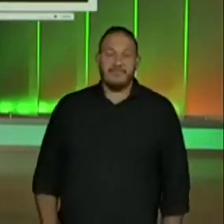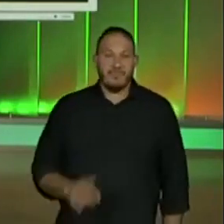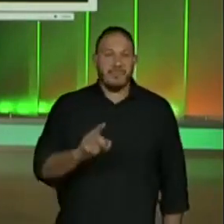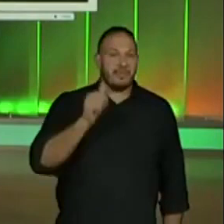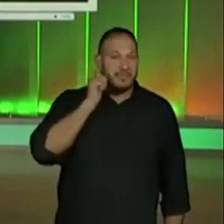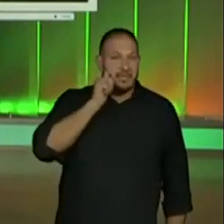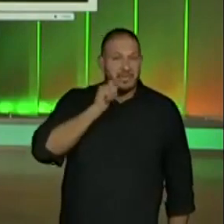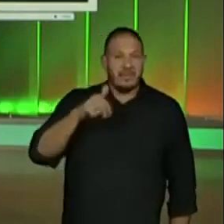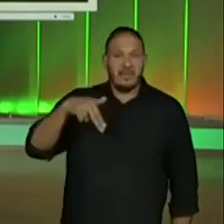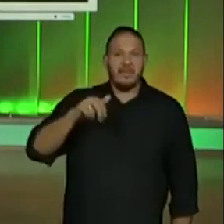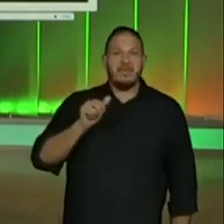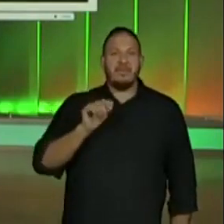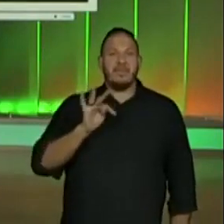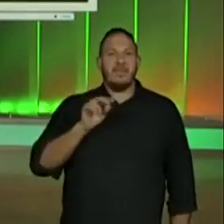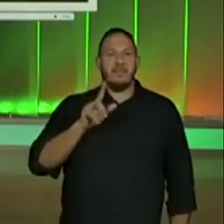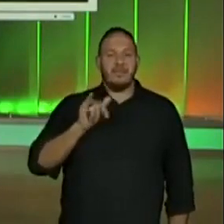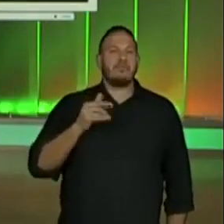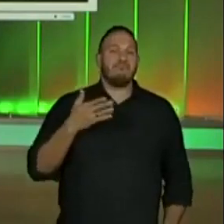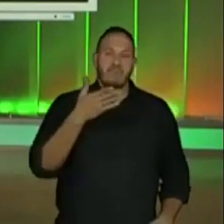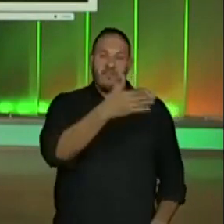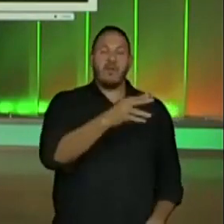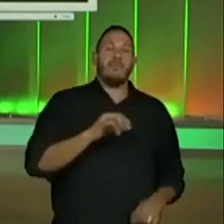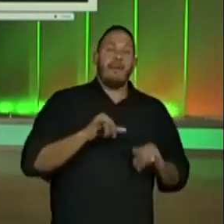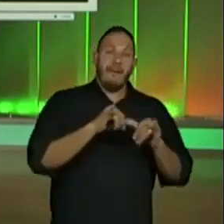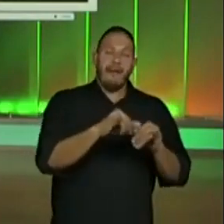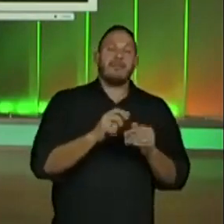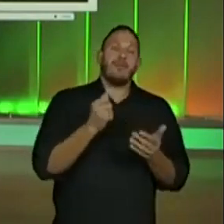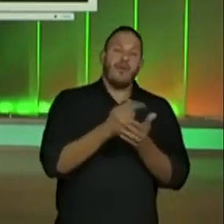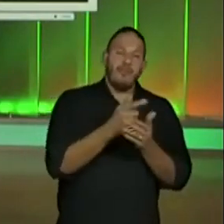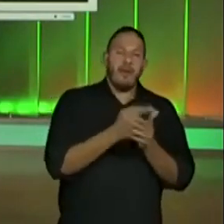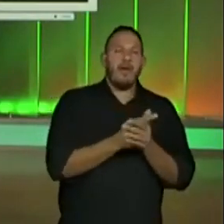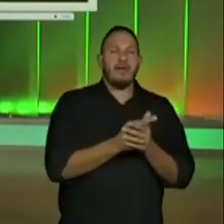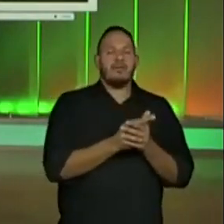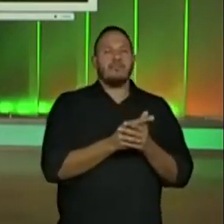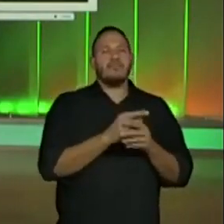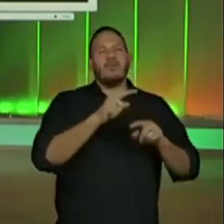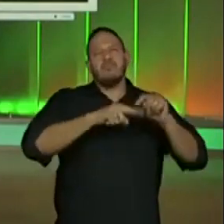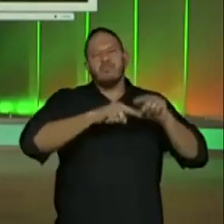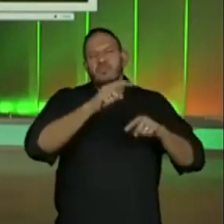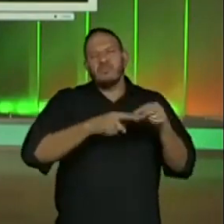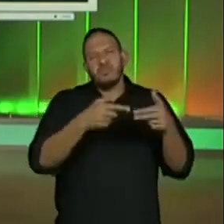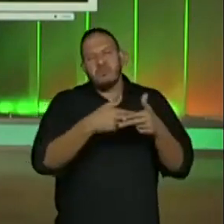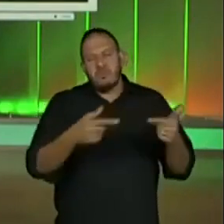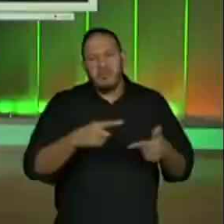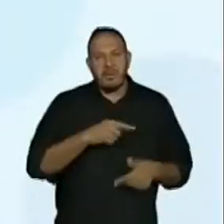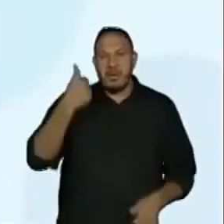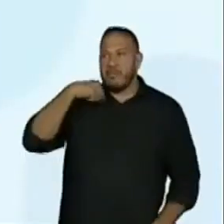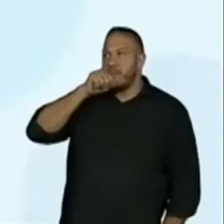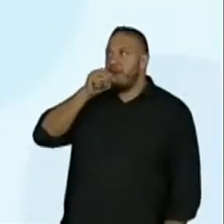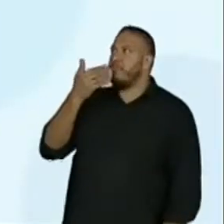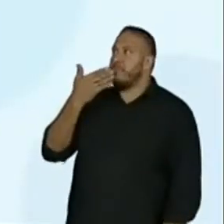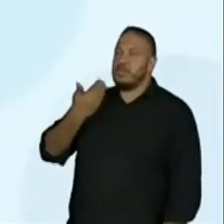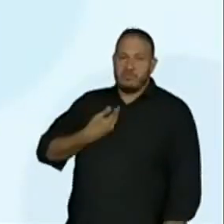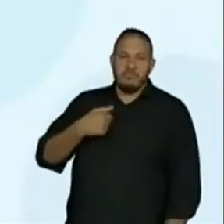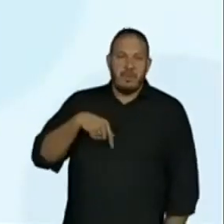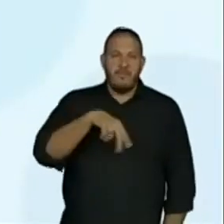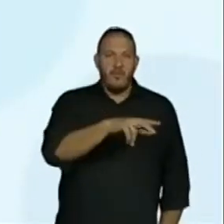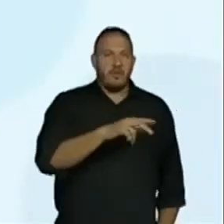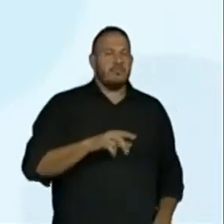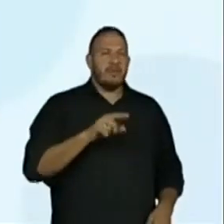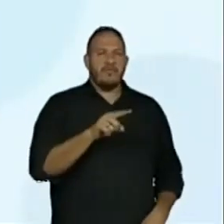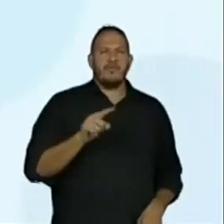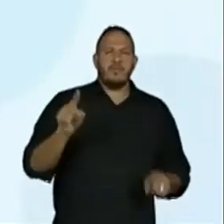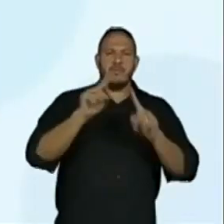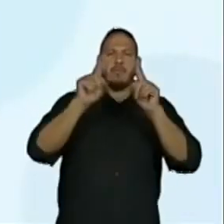Natália foi ao supermercado comprar alguns produtos para sua mãe. Chegando lá, encontrou uma